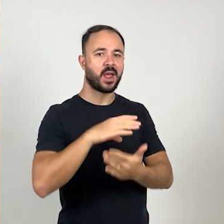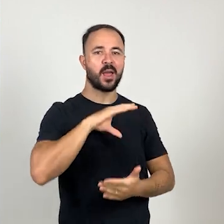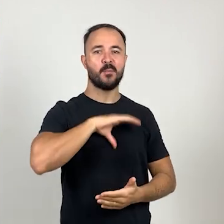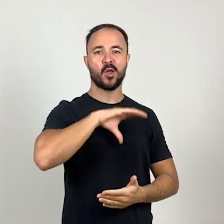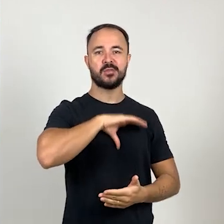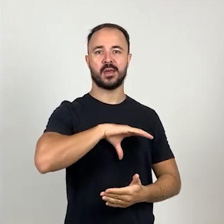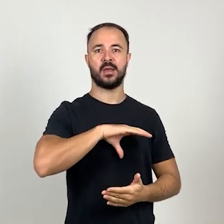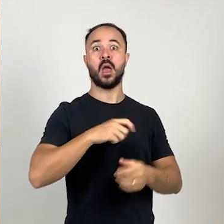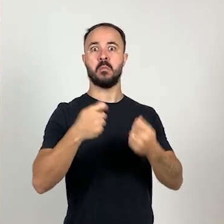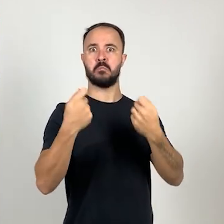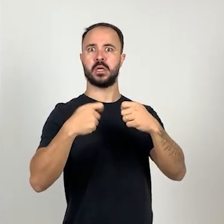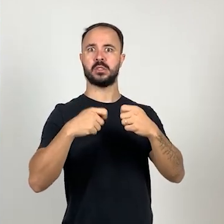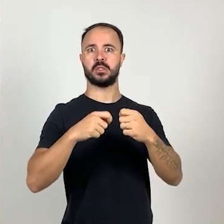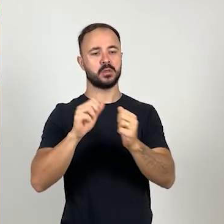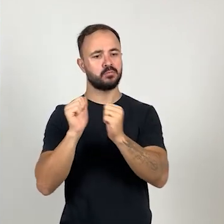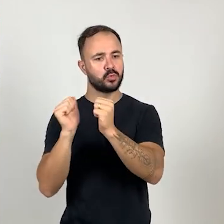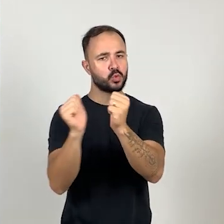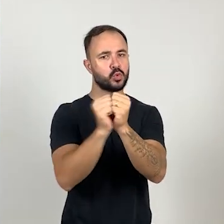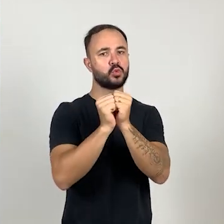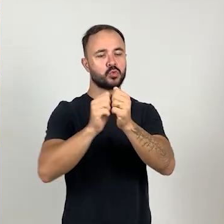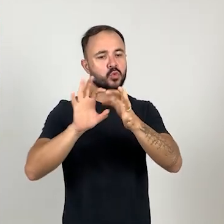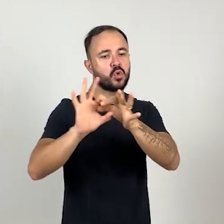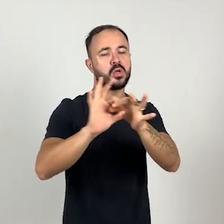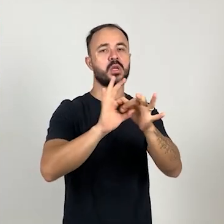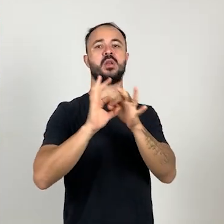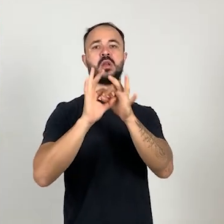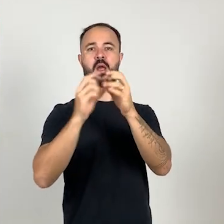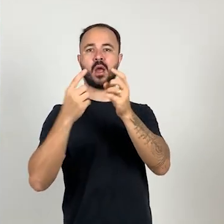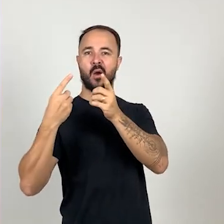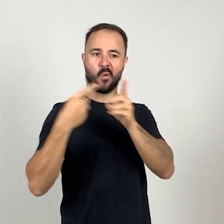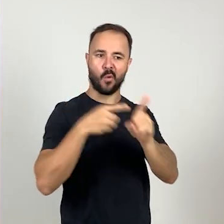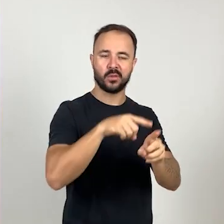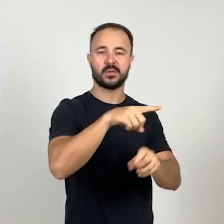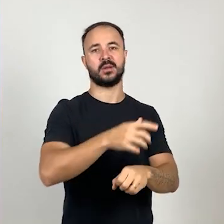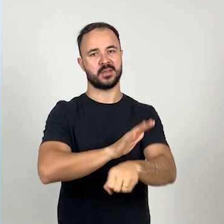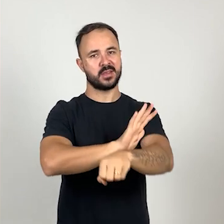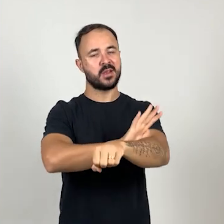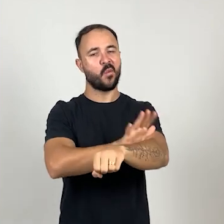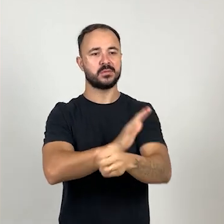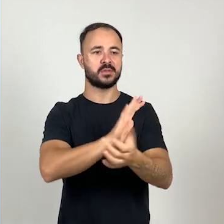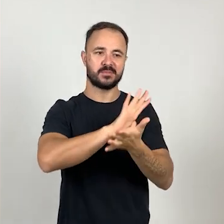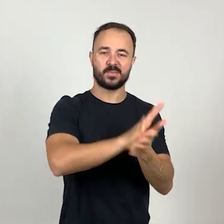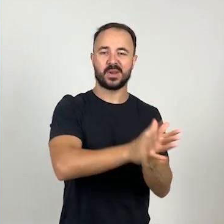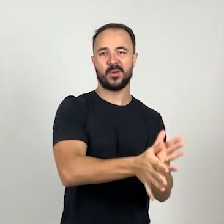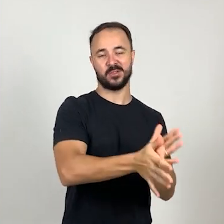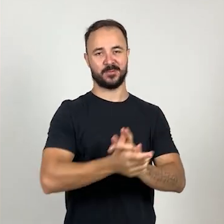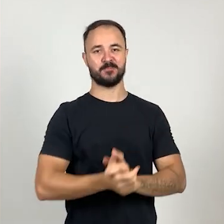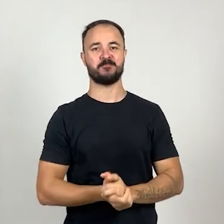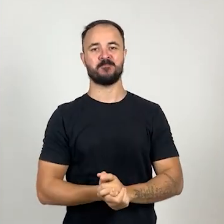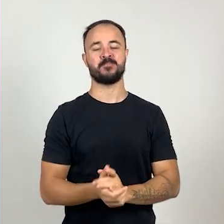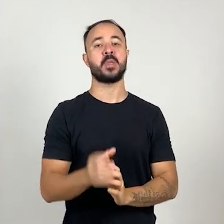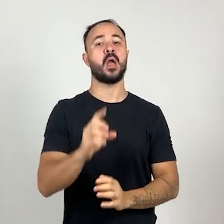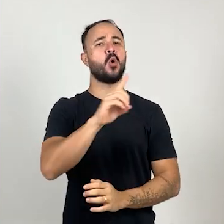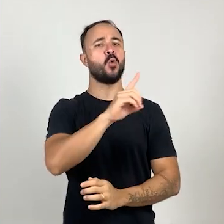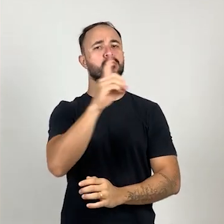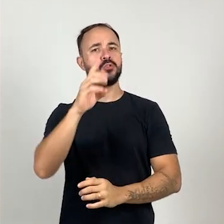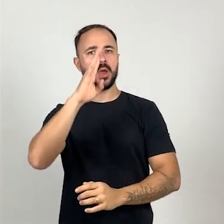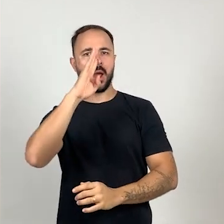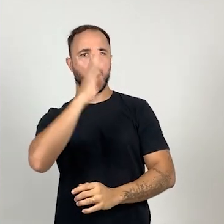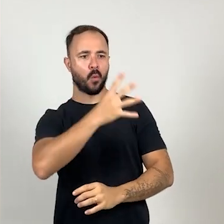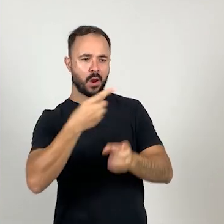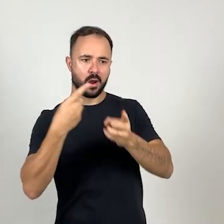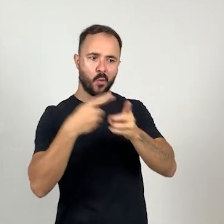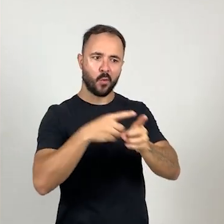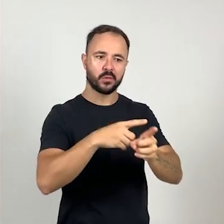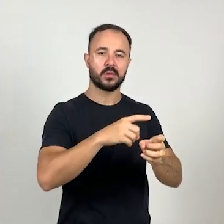nos envolvermos ativamente na luta contra essa forma de preconceito. O Dia Nacional de Denúncia contra o Racismo nos lembra de